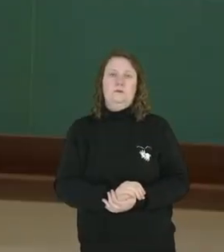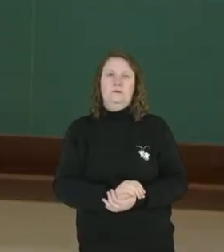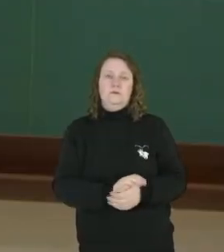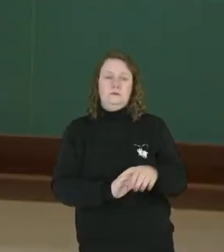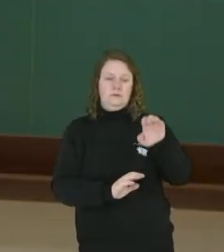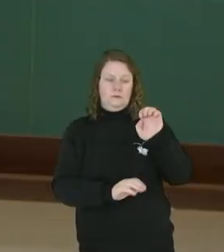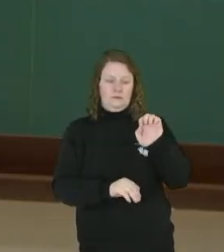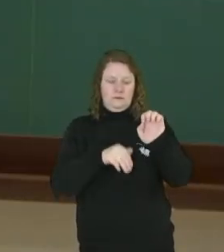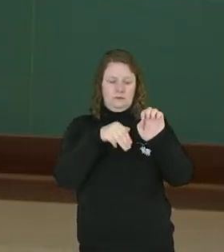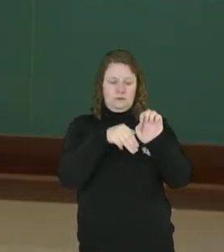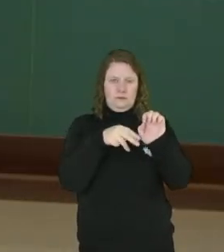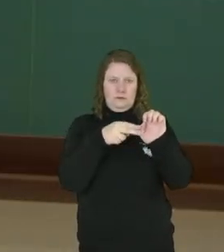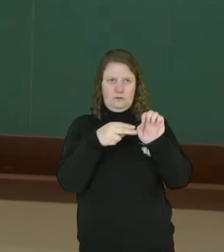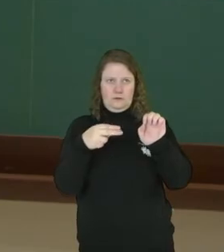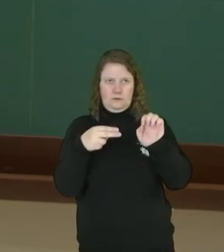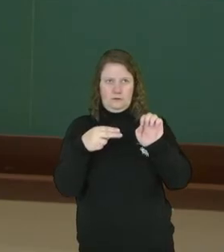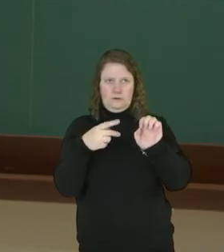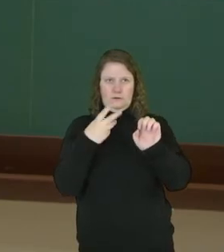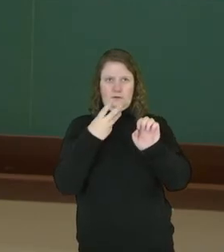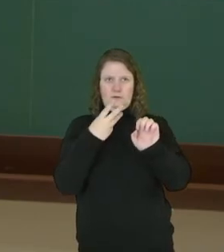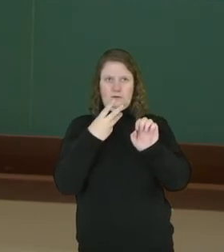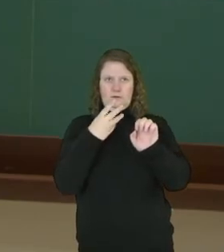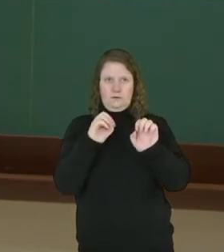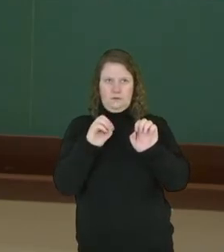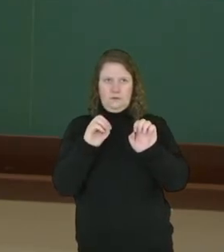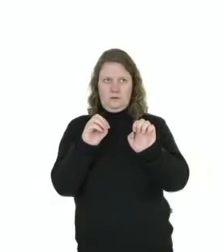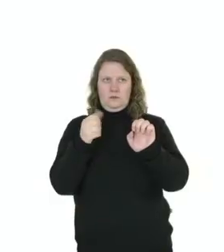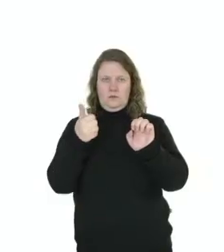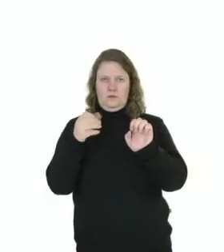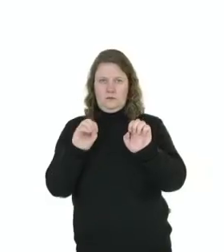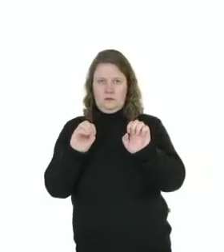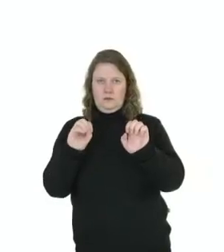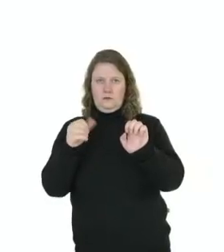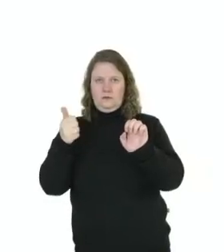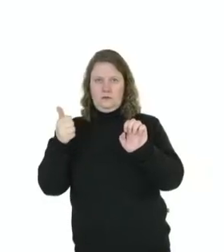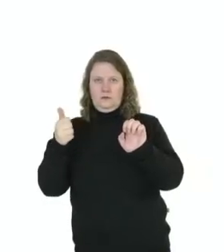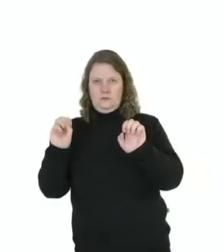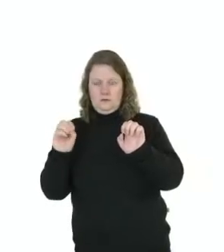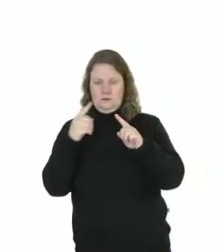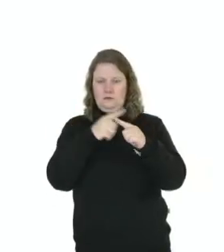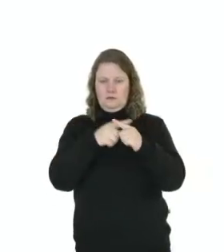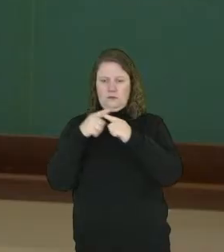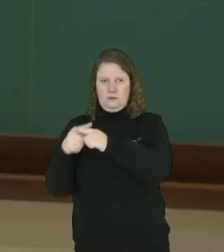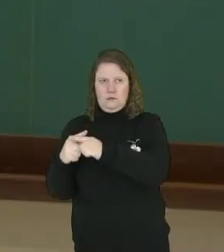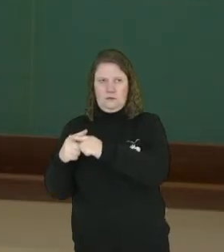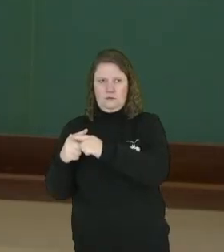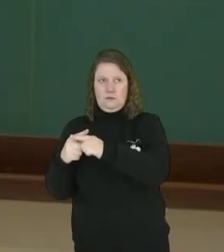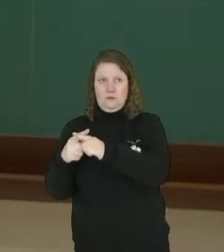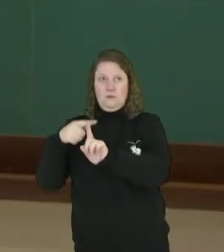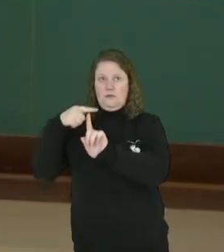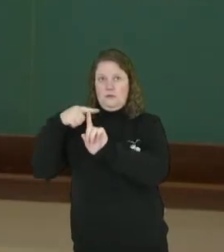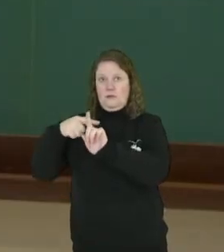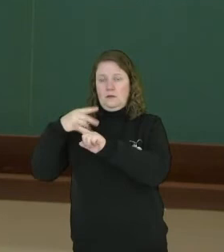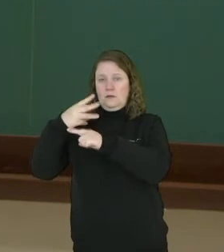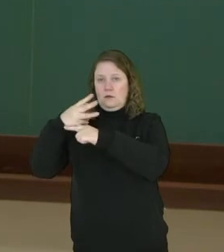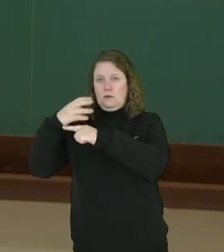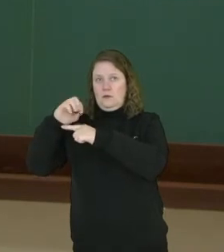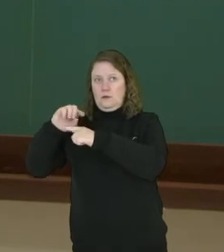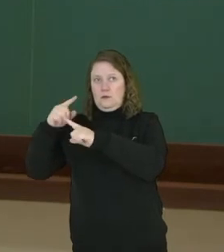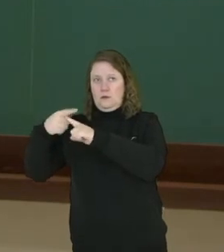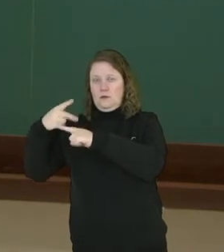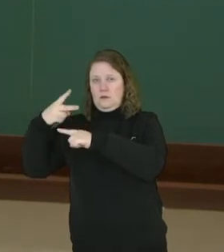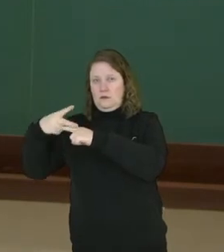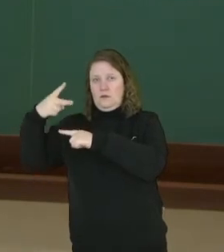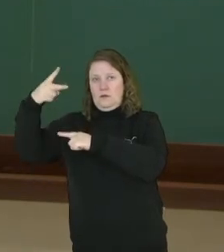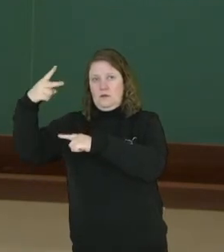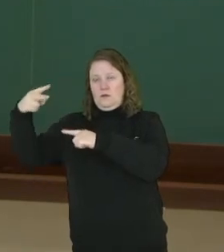mecânica, EM, é igual a 30 vezes 10 vezes 10, mais 30 vezes 2 ao quadrado sobre 2. E você aprendeu lá na escolinha que